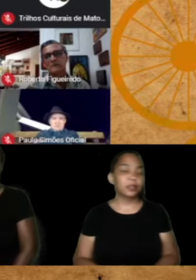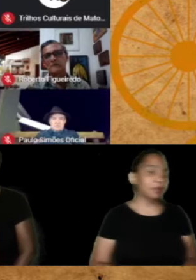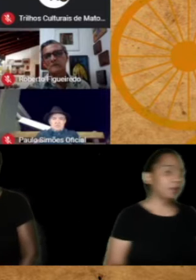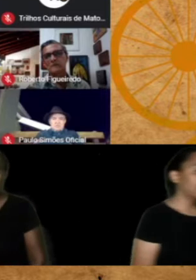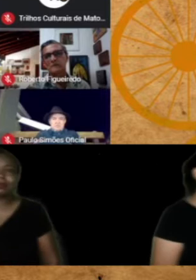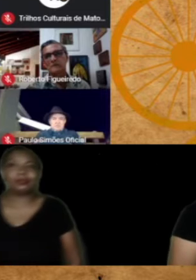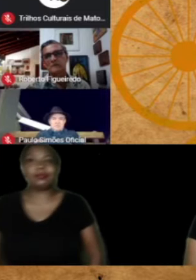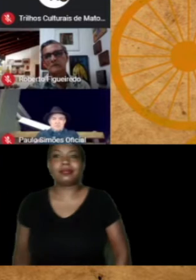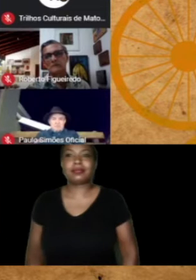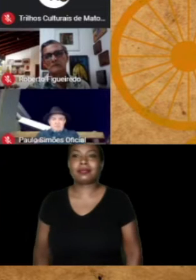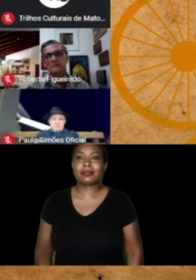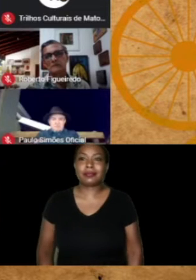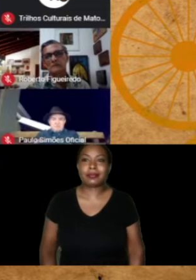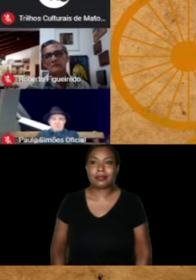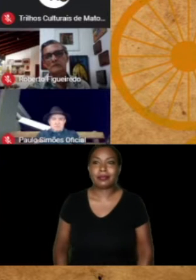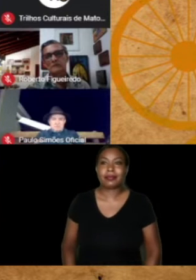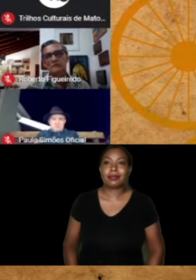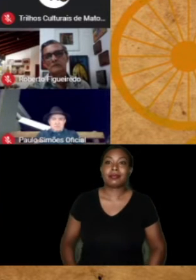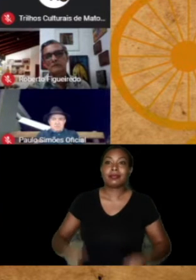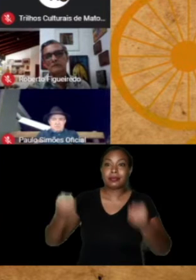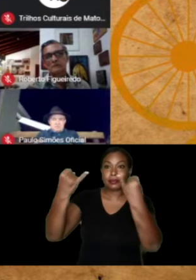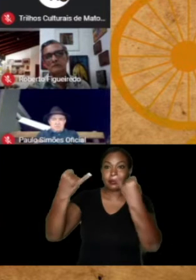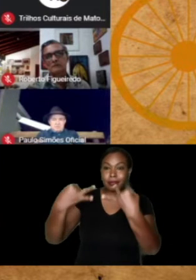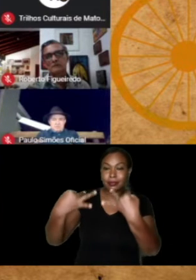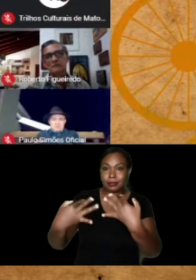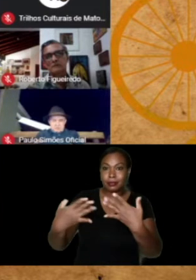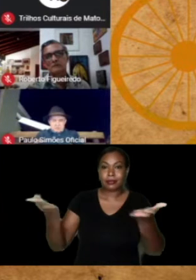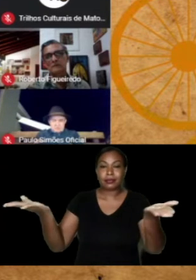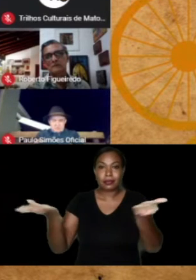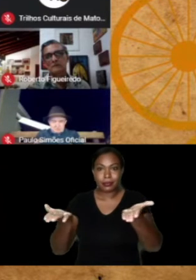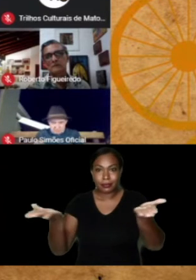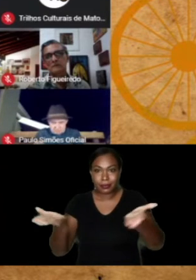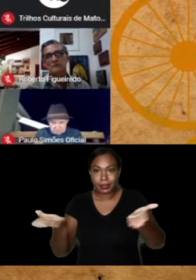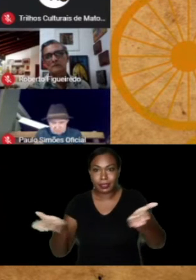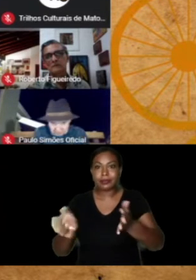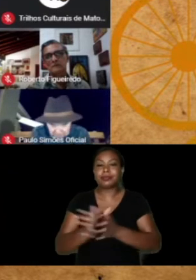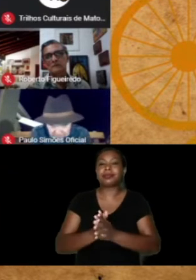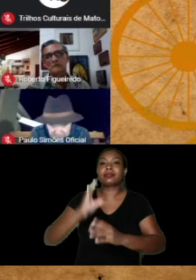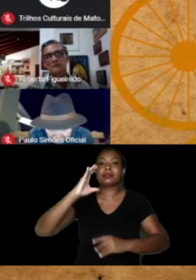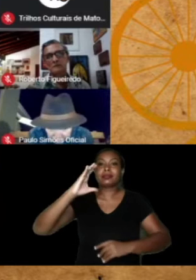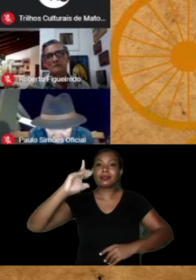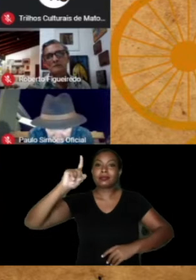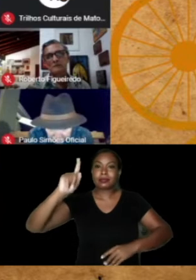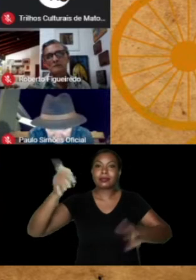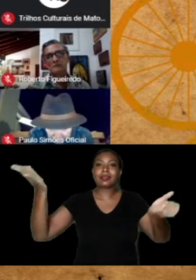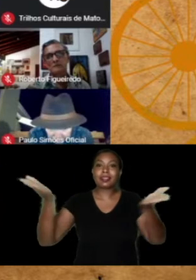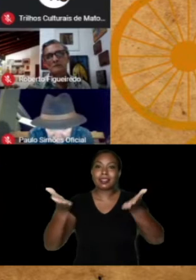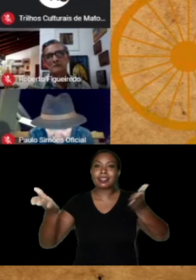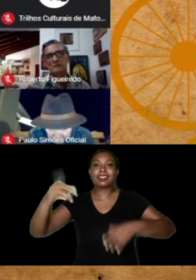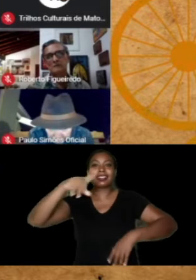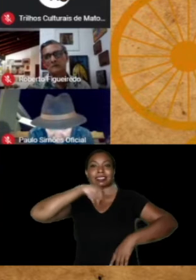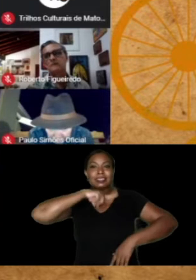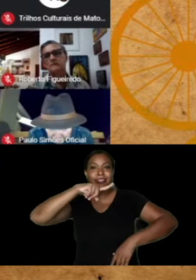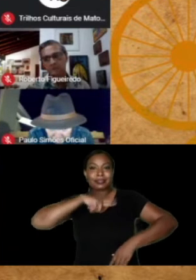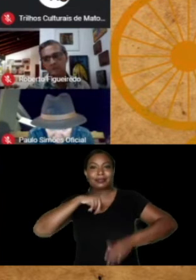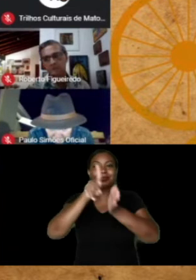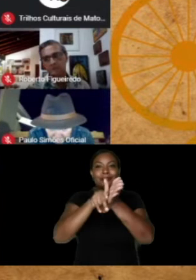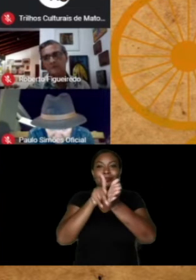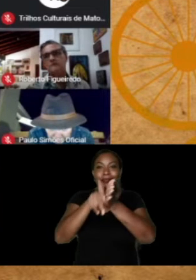falar isso e hoje eu vou falar. Campo Grande hoje tem uma estação sem